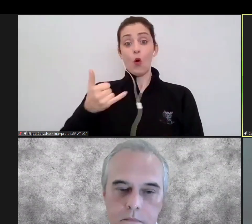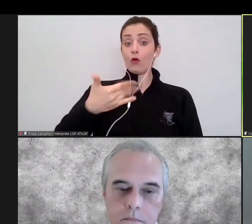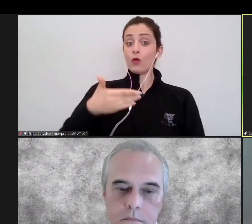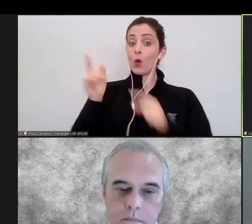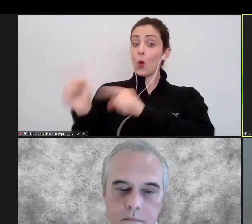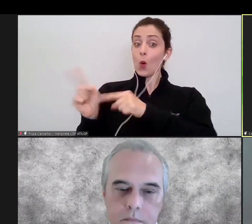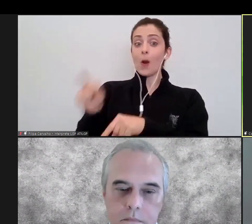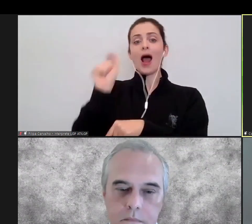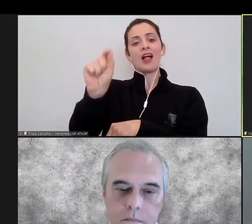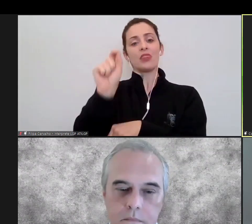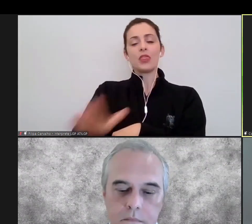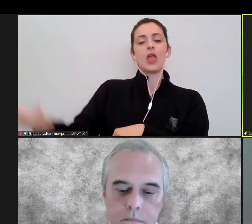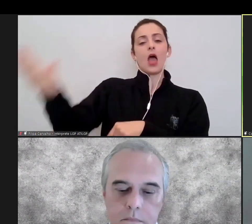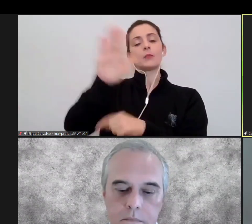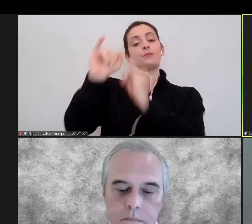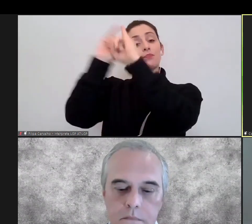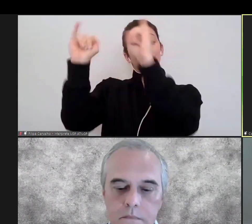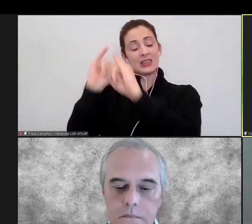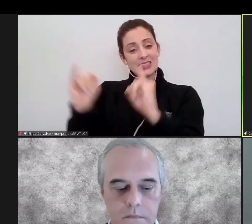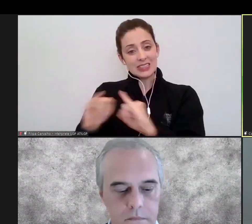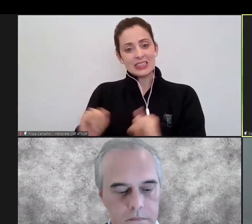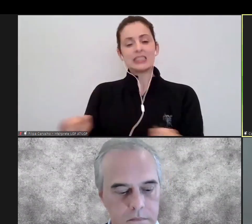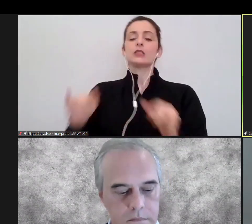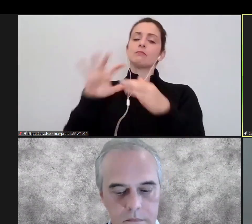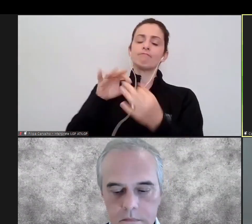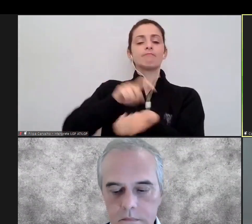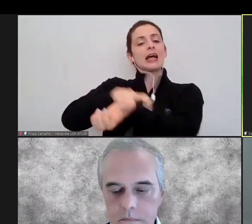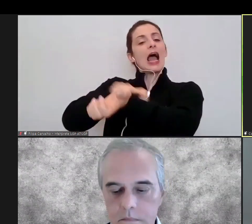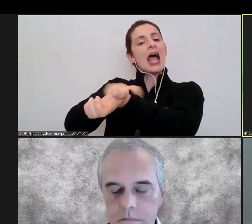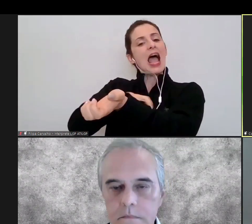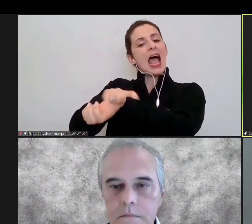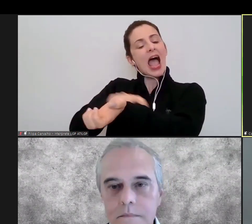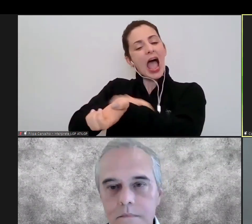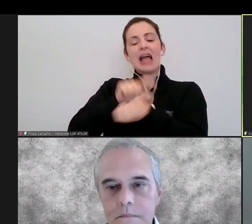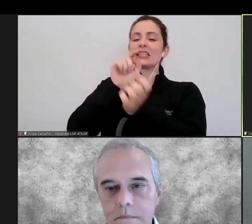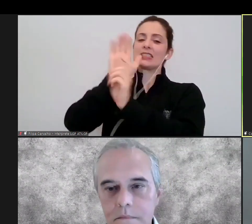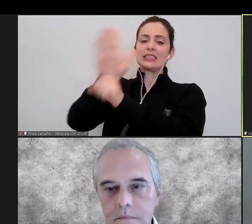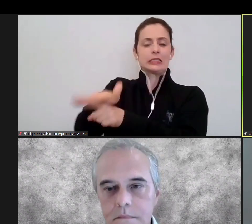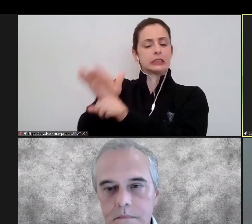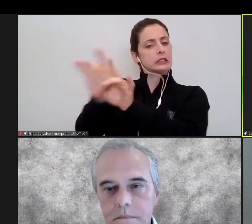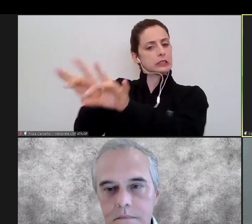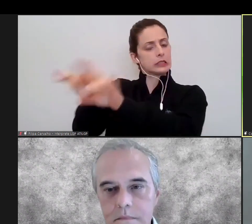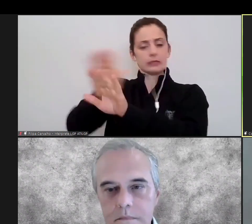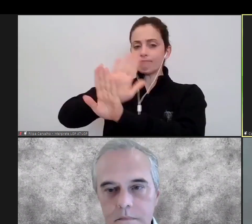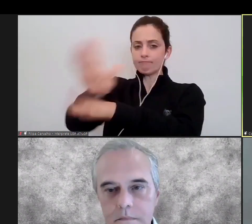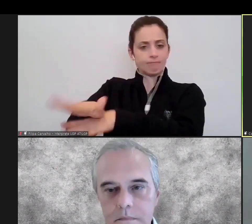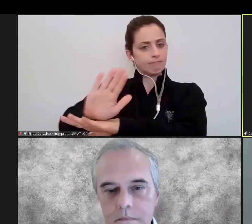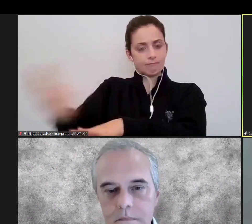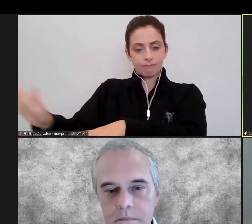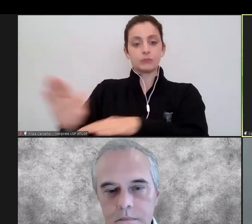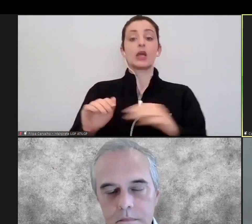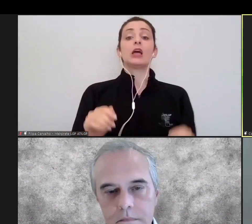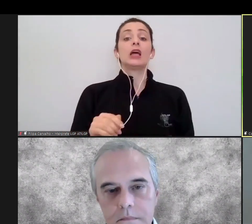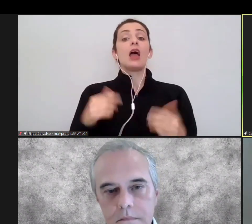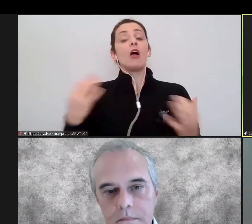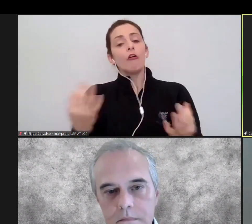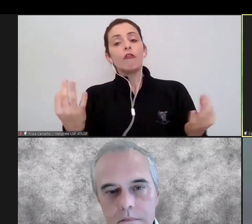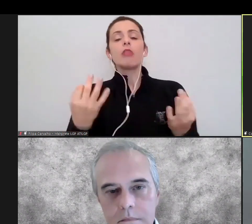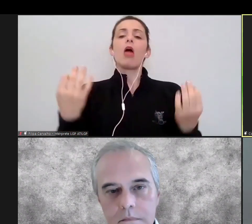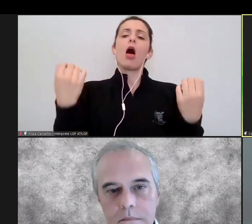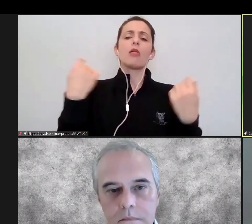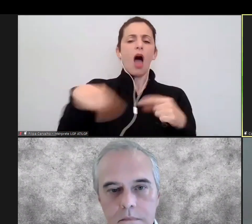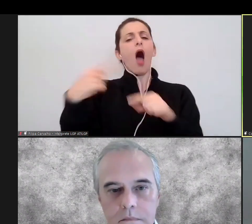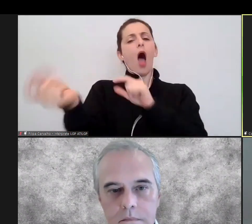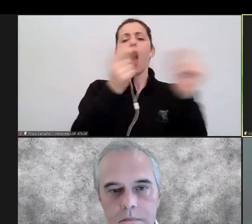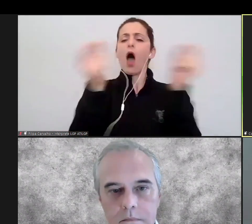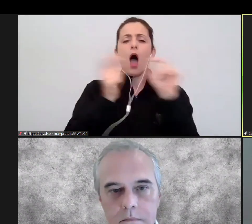Internacional pela Eliminação da Discriminação Racial. Quero ainda lembrar que todo o racismo é estrutural, por vezes há discussões em relação a isto,